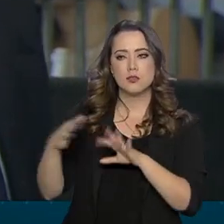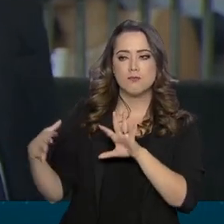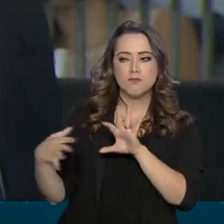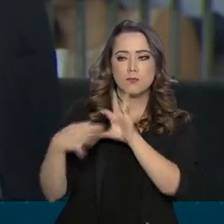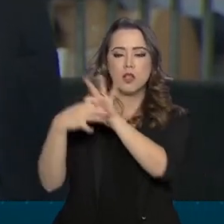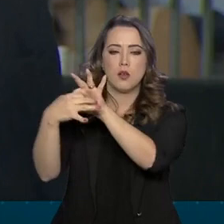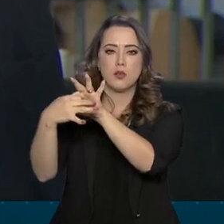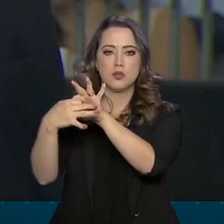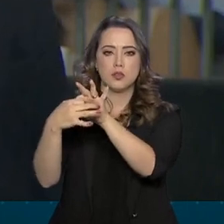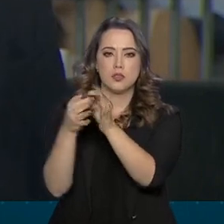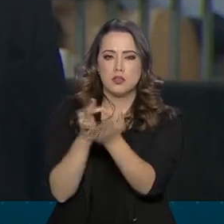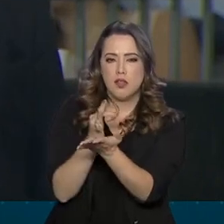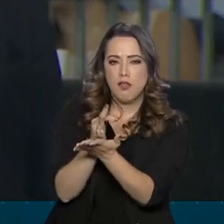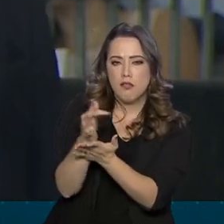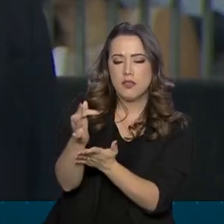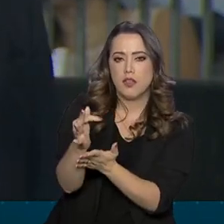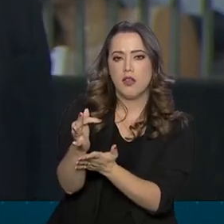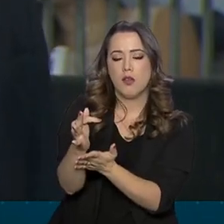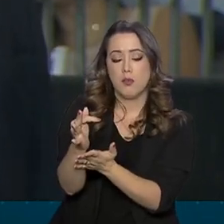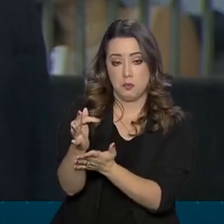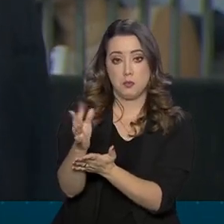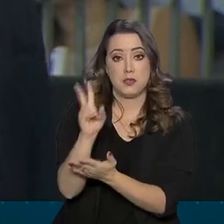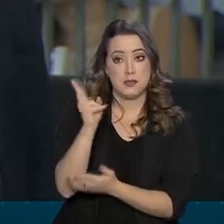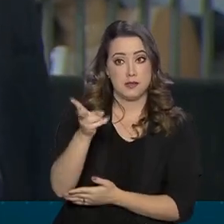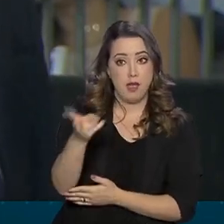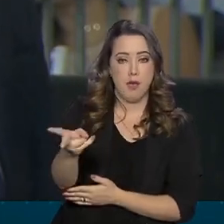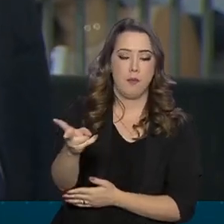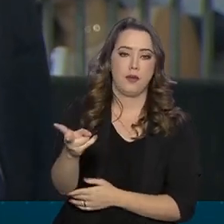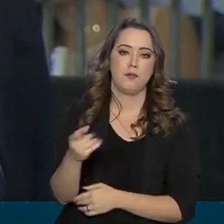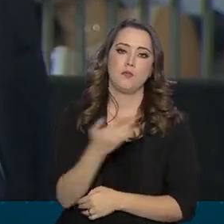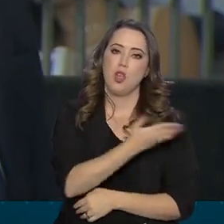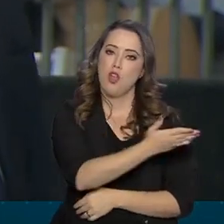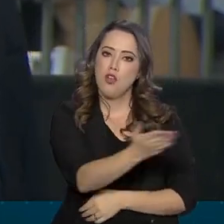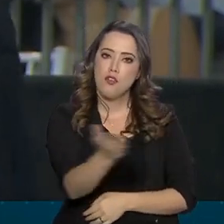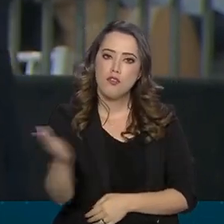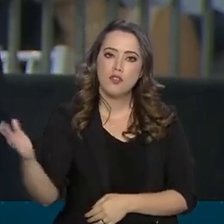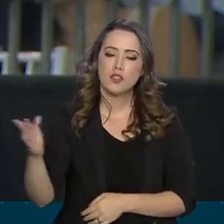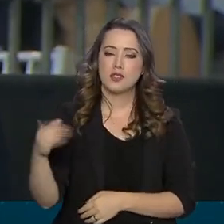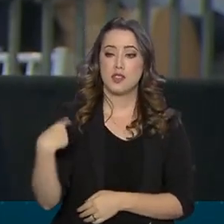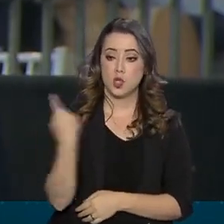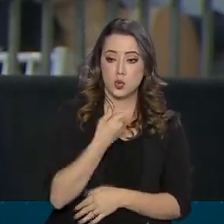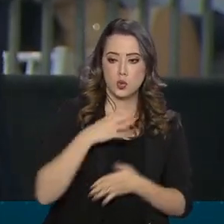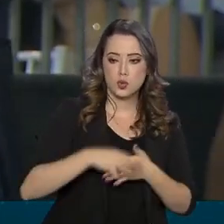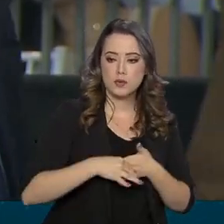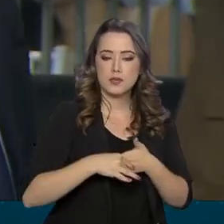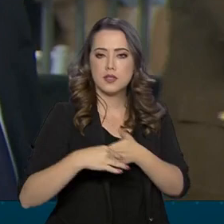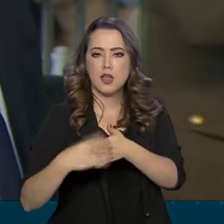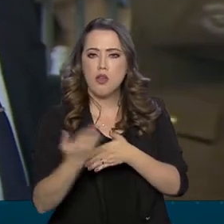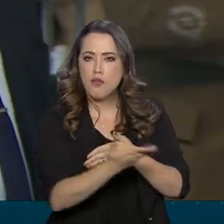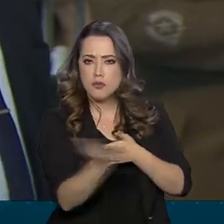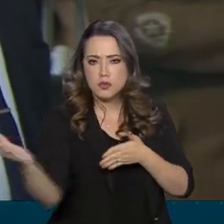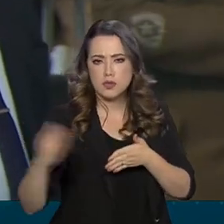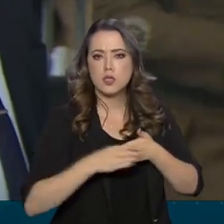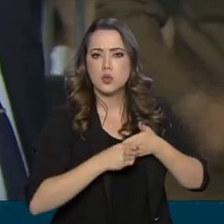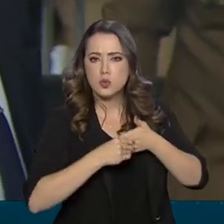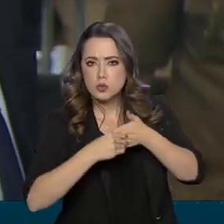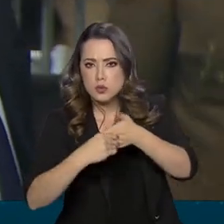e lealdade absoluta. Vocês nos conduzem, vocês nos